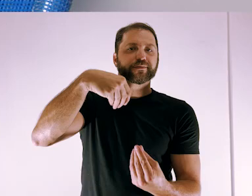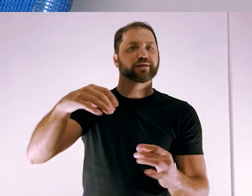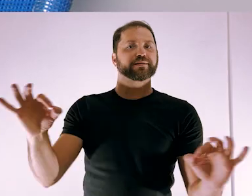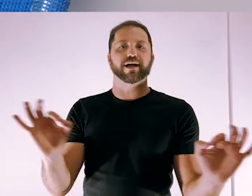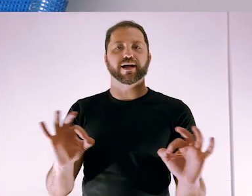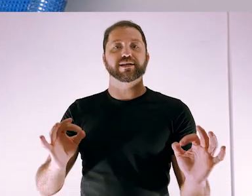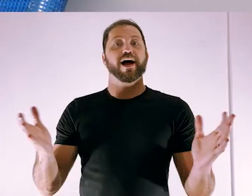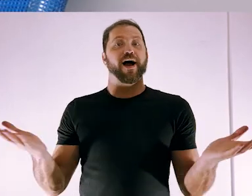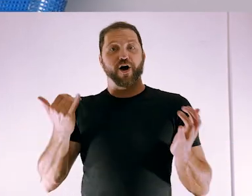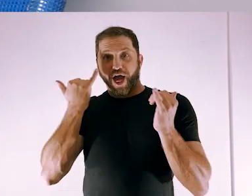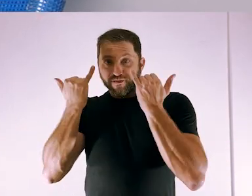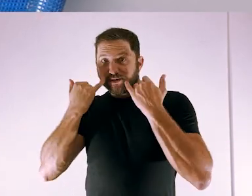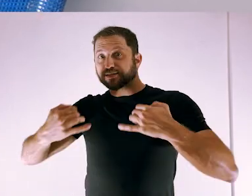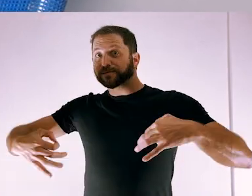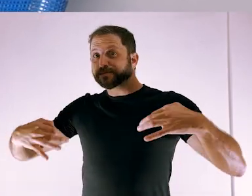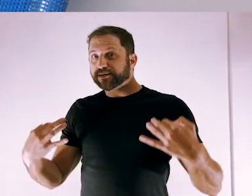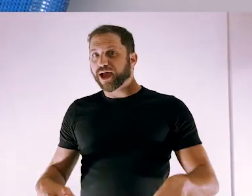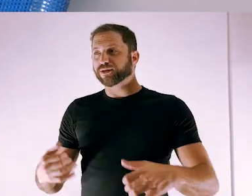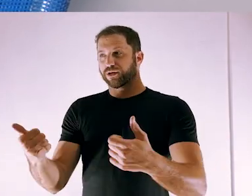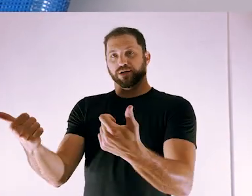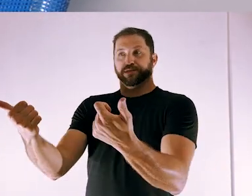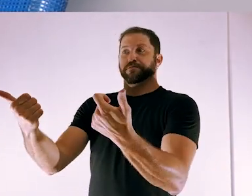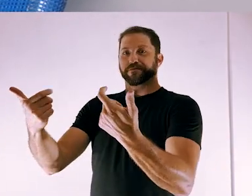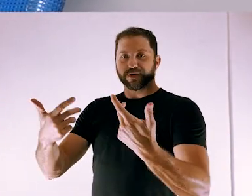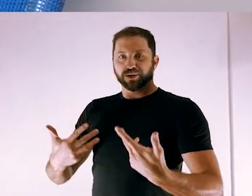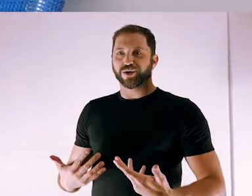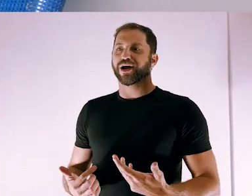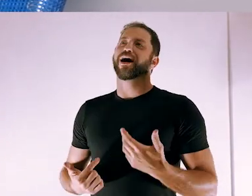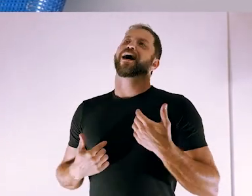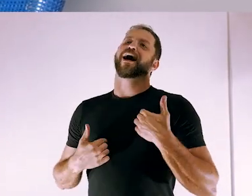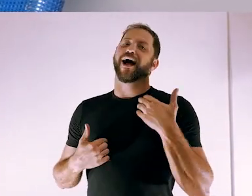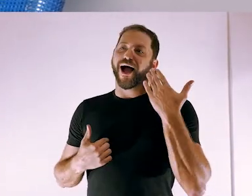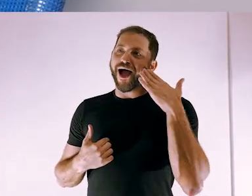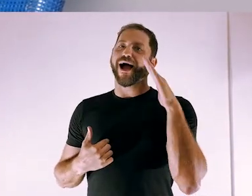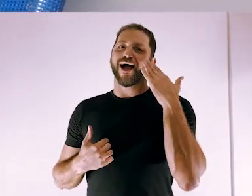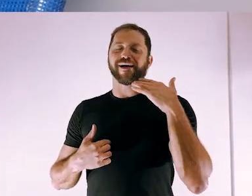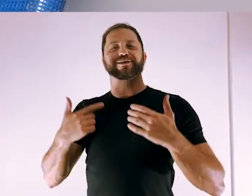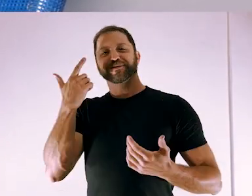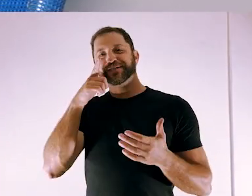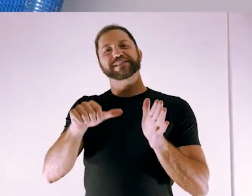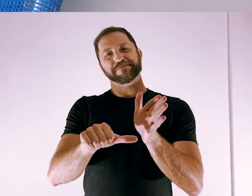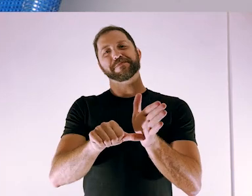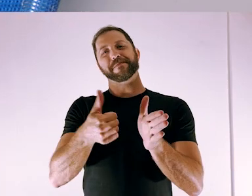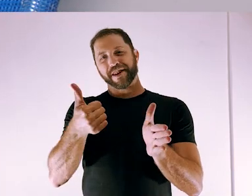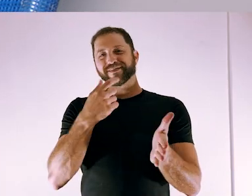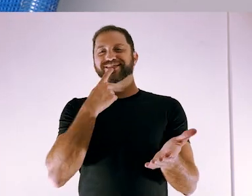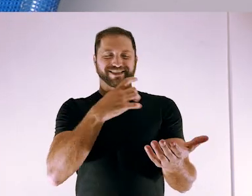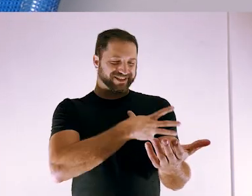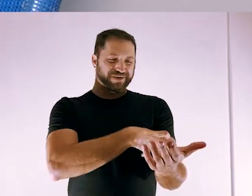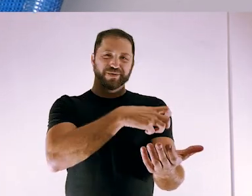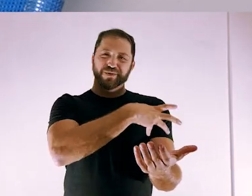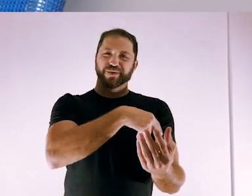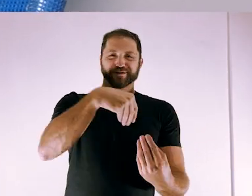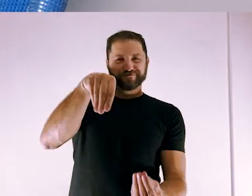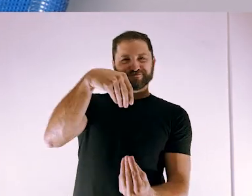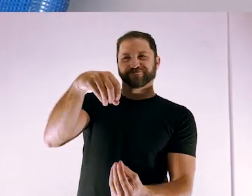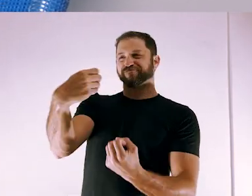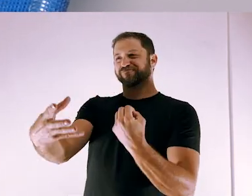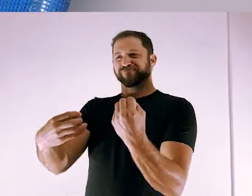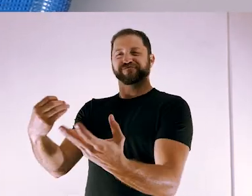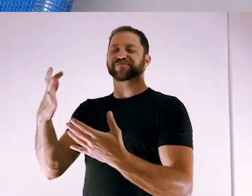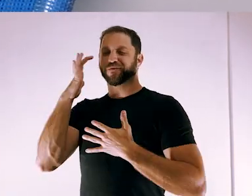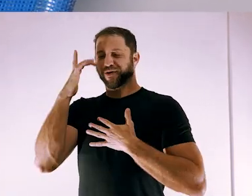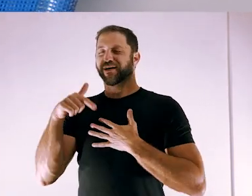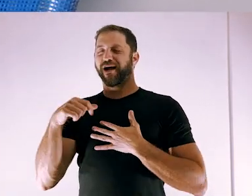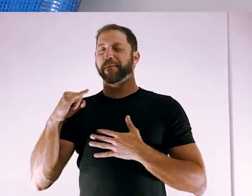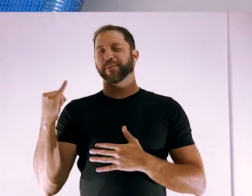essa doação. Mas agora, tendo as informações corretas, e aí agora eu tô conseguindo fazer pela primeira vez, eu acho